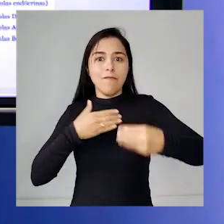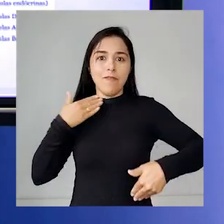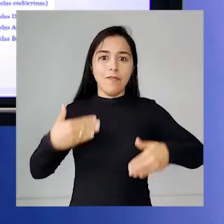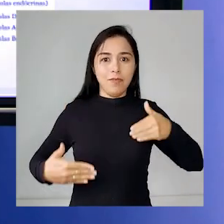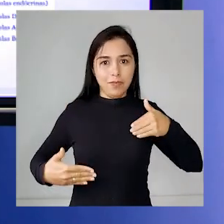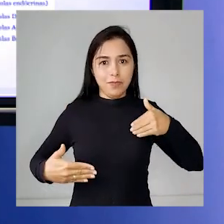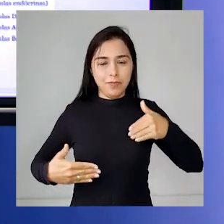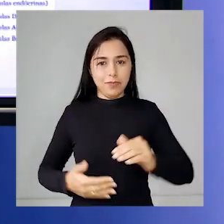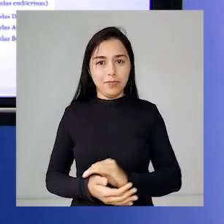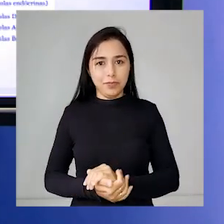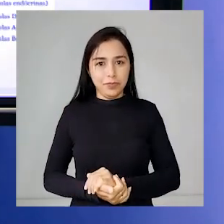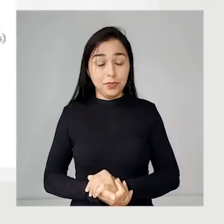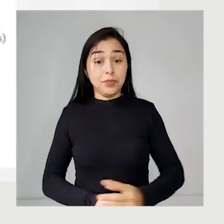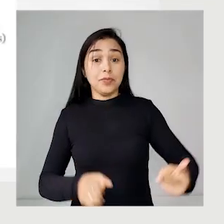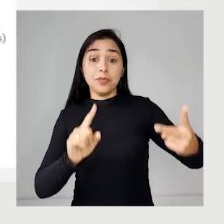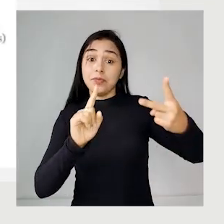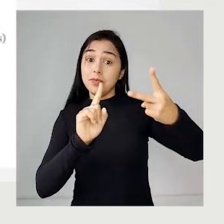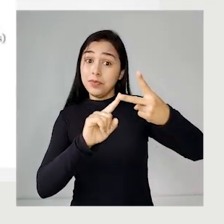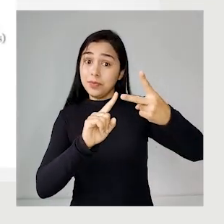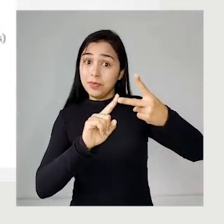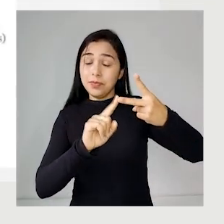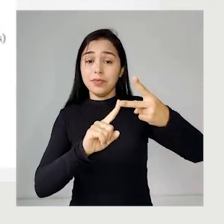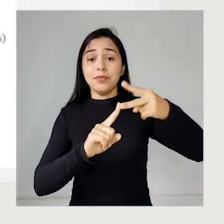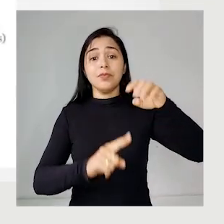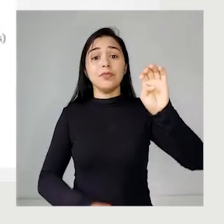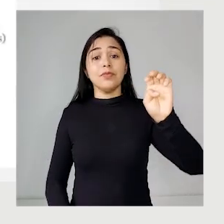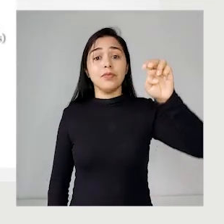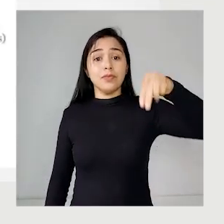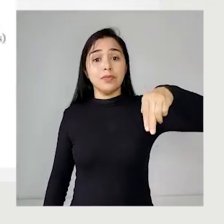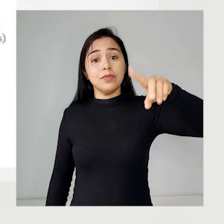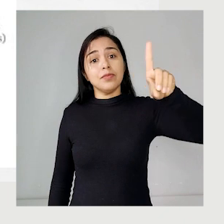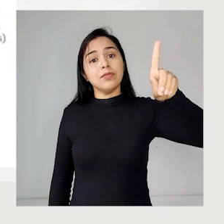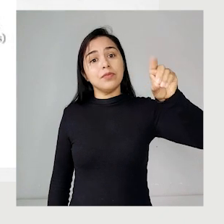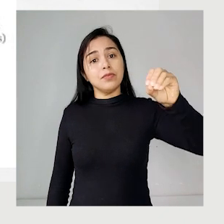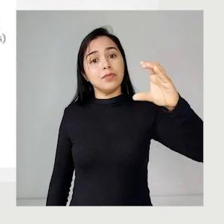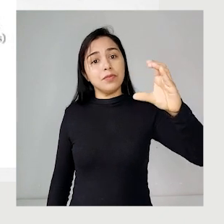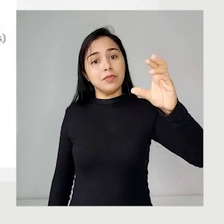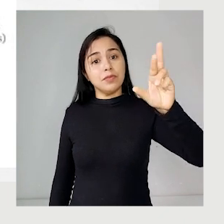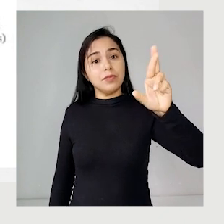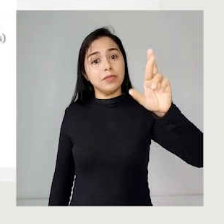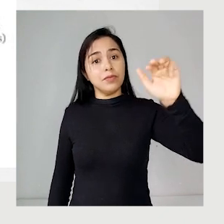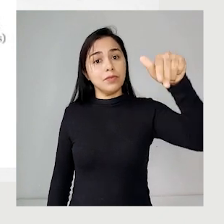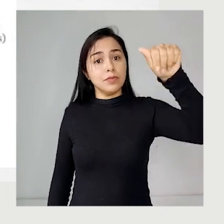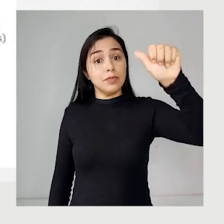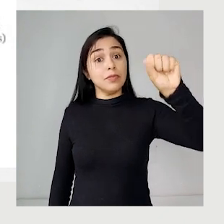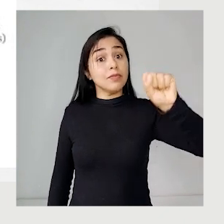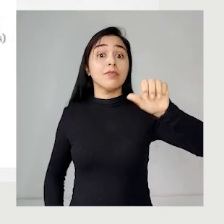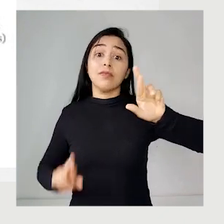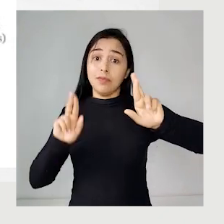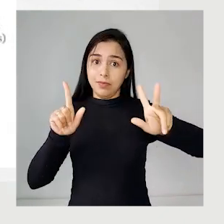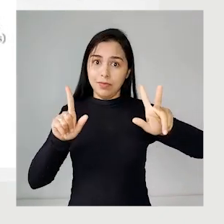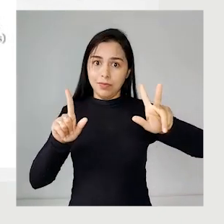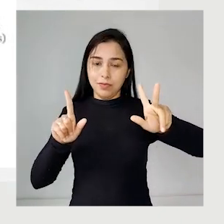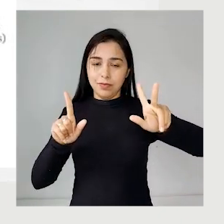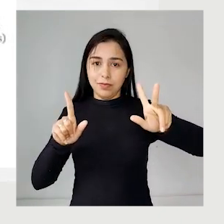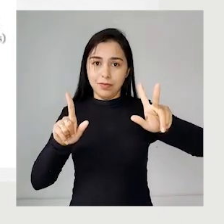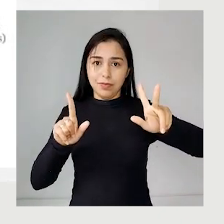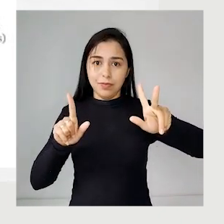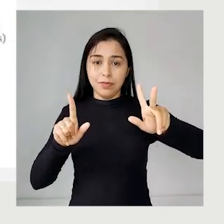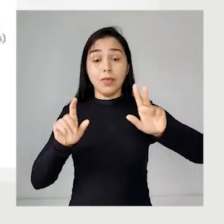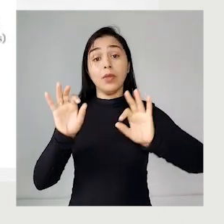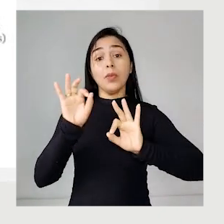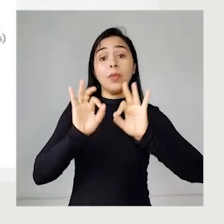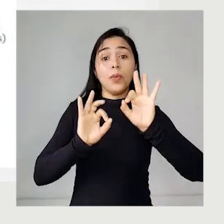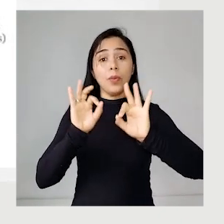corpo. Nas glândulas endócrinas acontece um processo diferente. Elas formam as